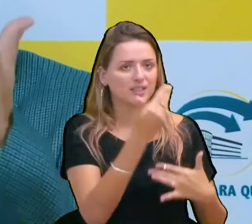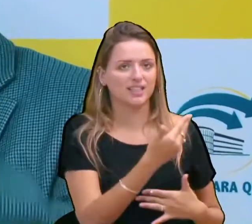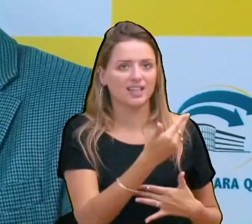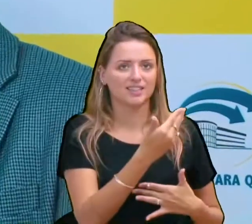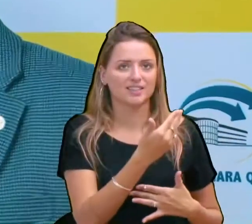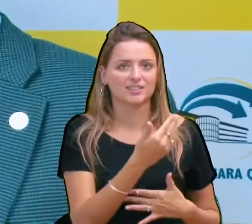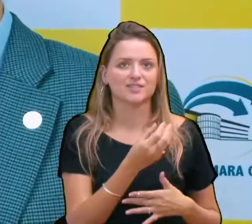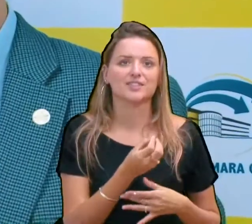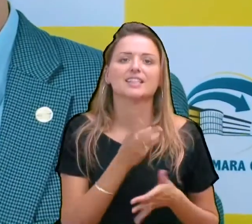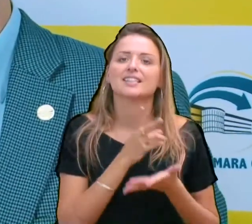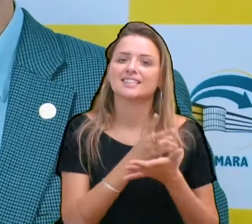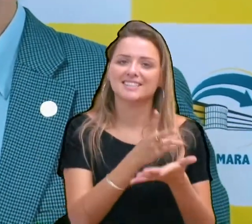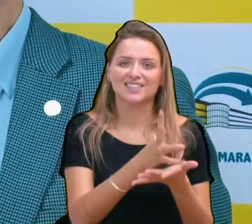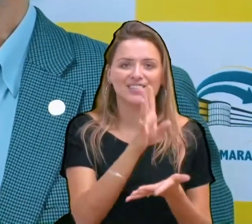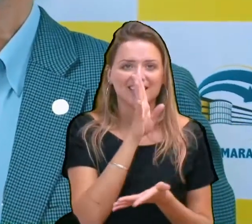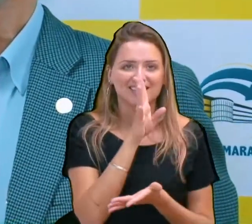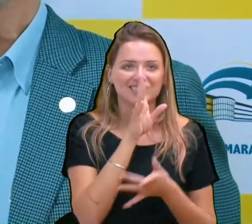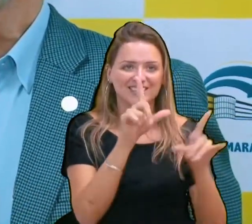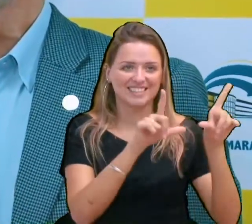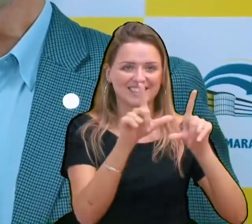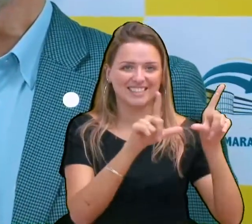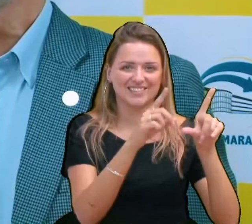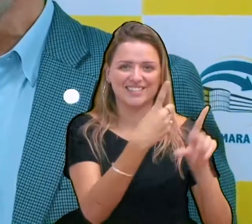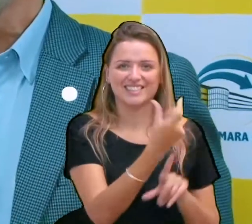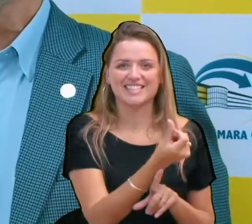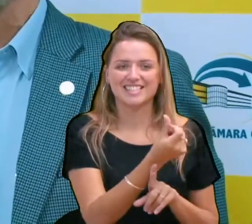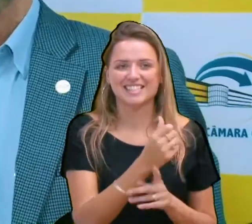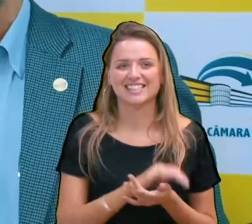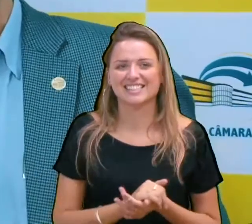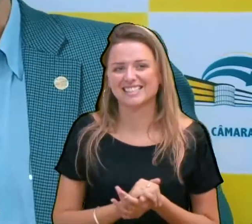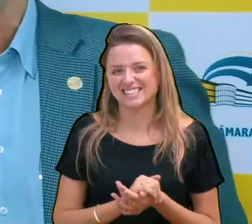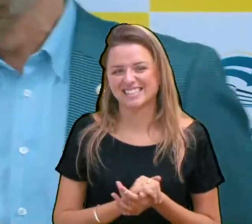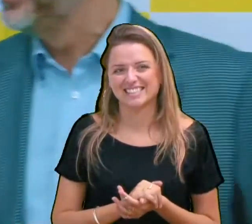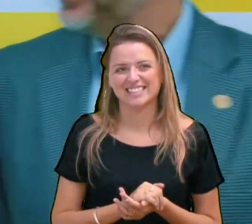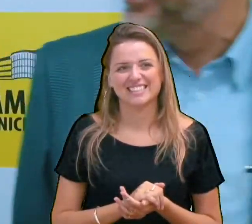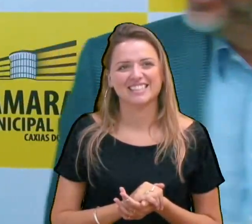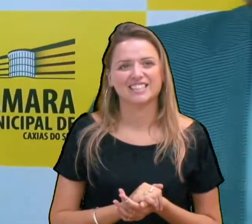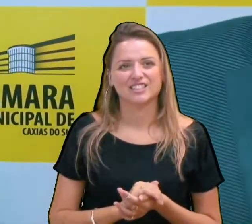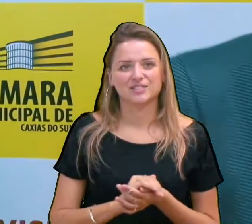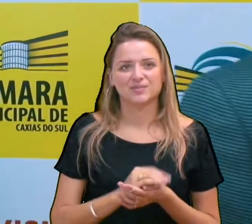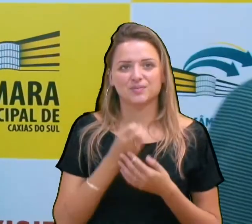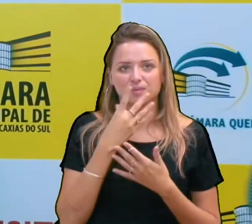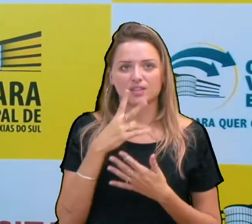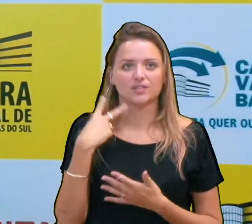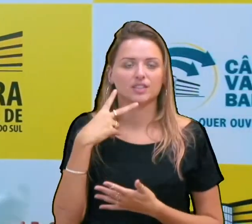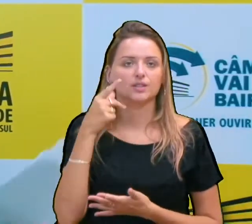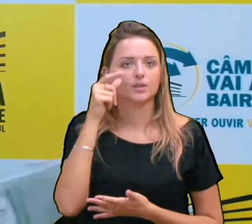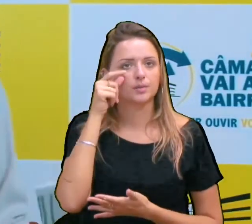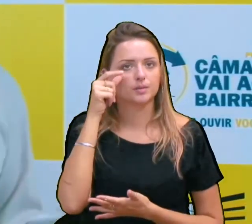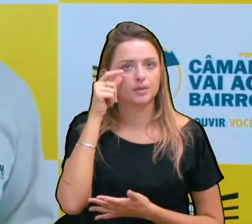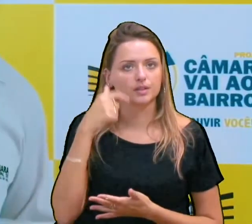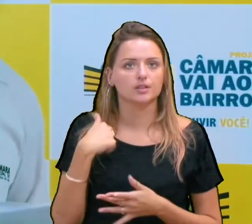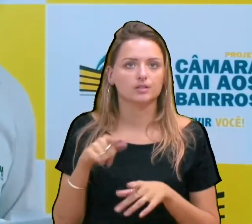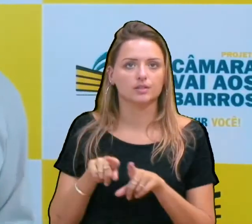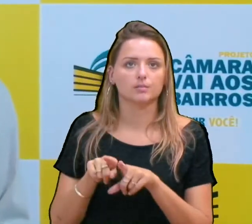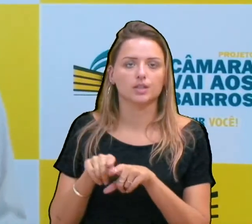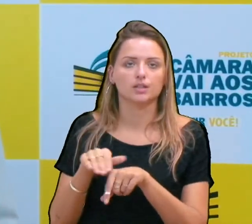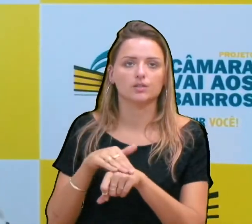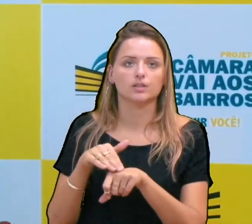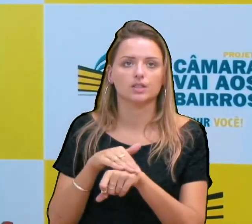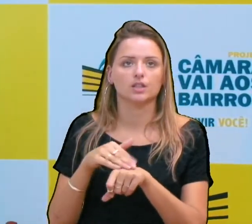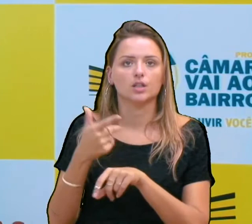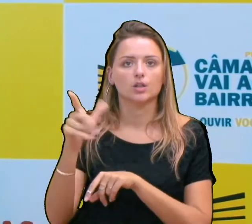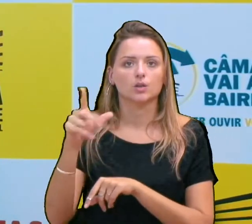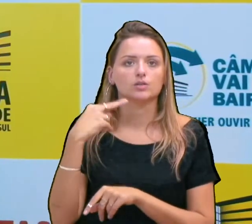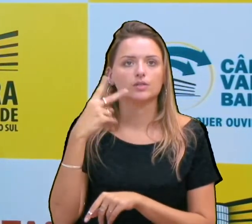e fiquem sempre ligados na nossa TV Câmara, Canal 16. É isso mesmo. Muito bem, esse foi o vereador Paulo Périco. Eu também conversei com os outros vereadores